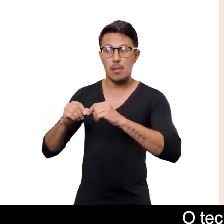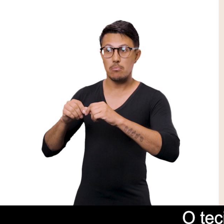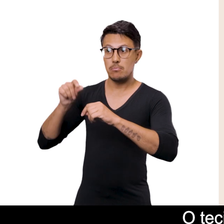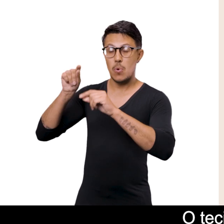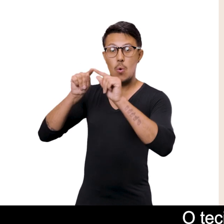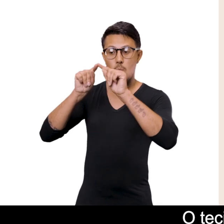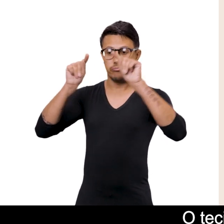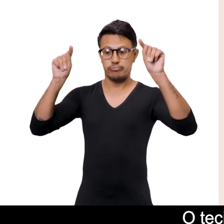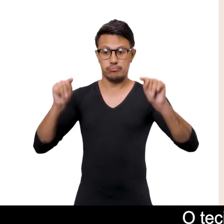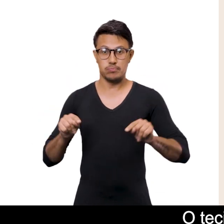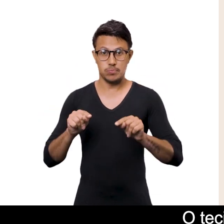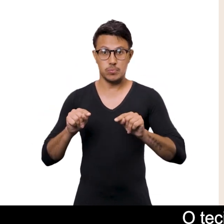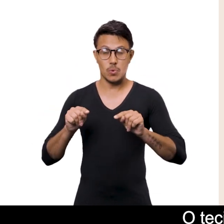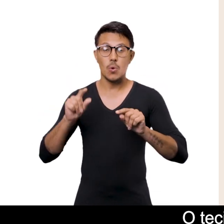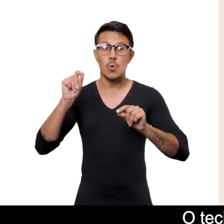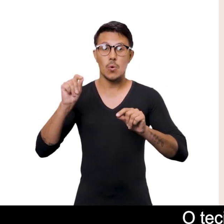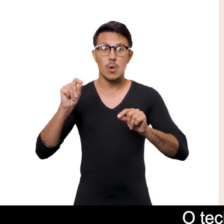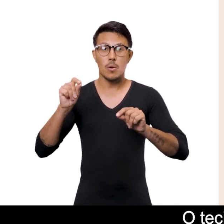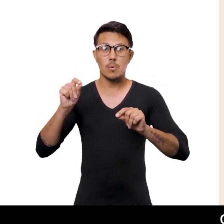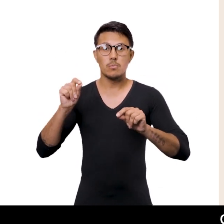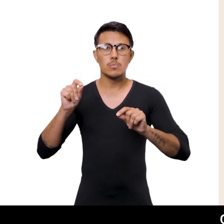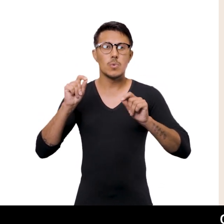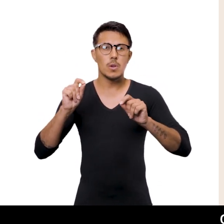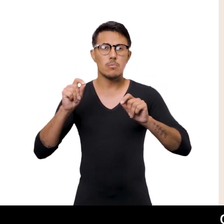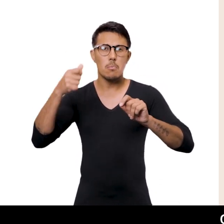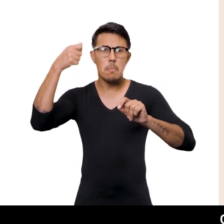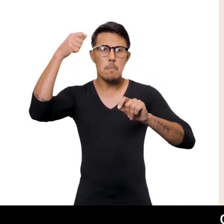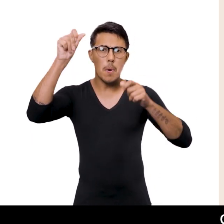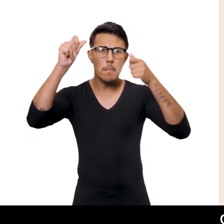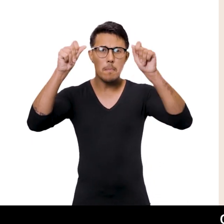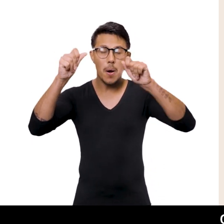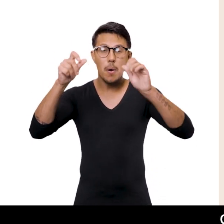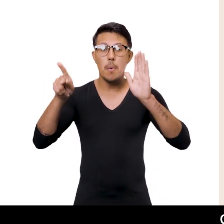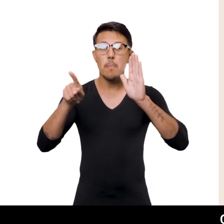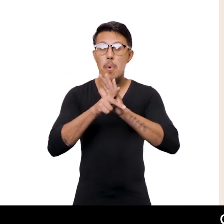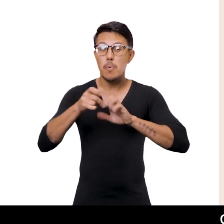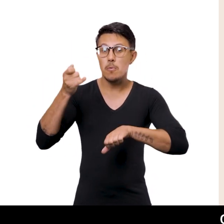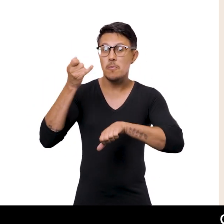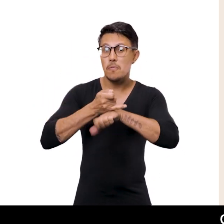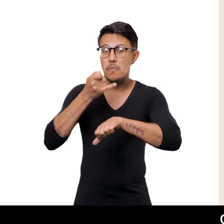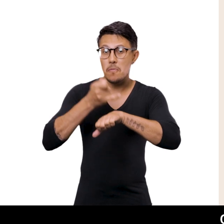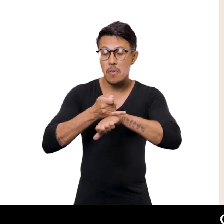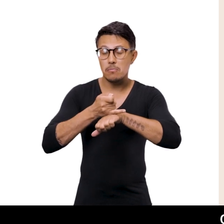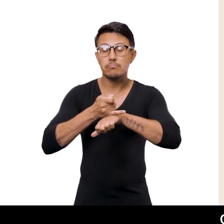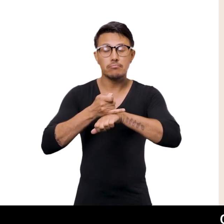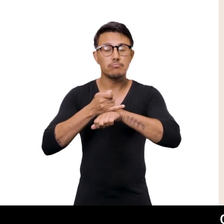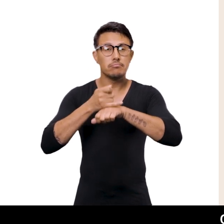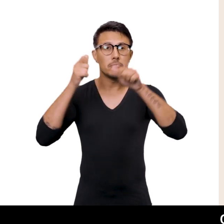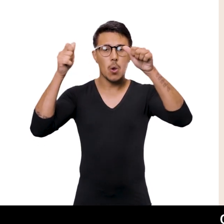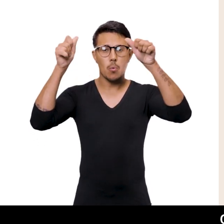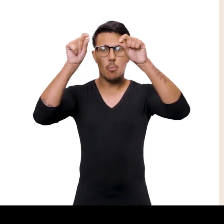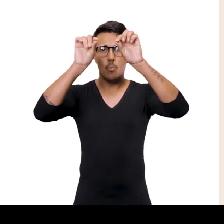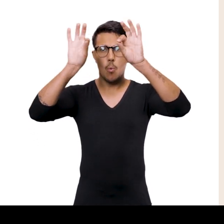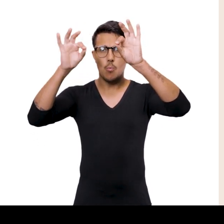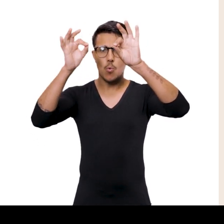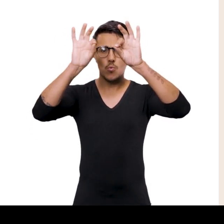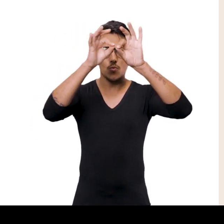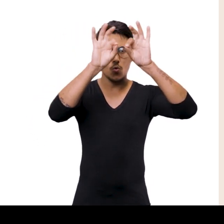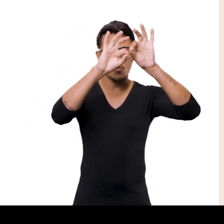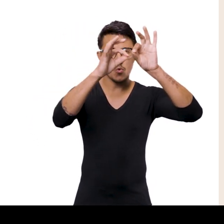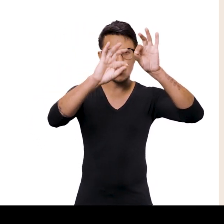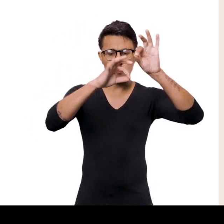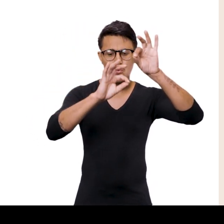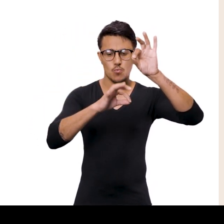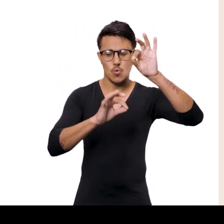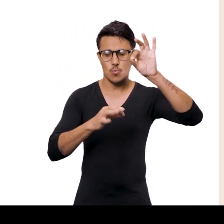cantos superior direito e superior esquerdo duas rústicas taxas de metal e em toda a borda uma